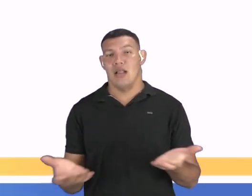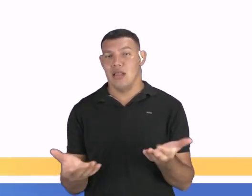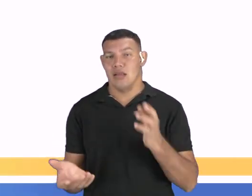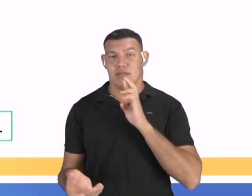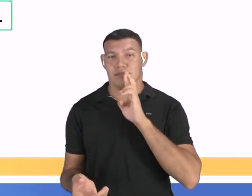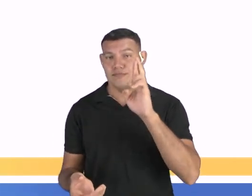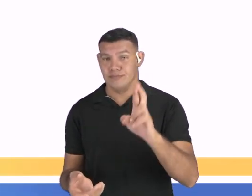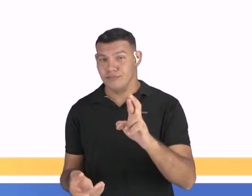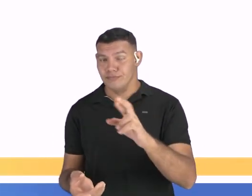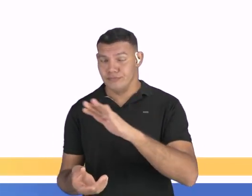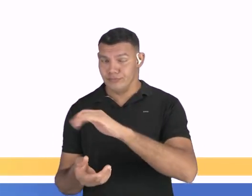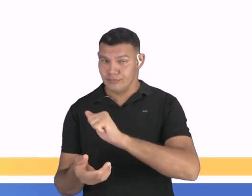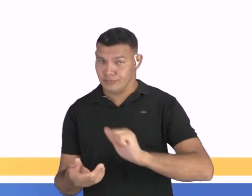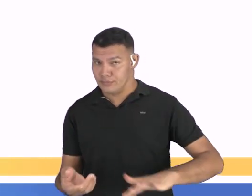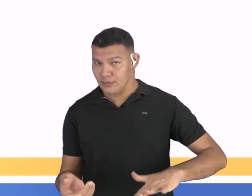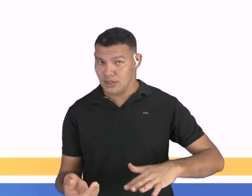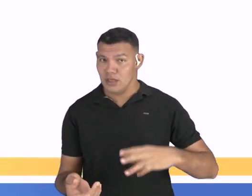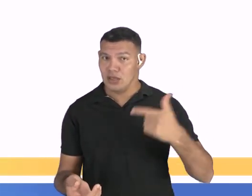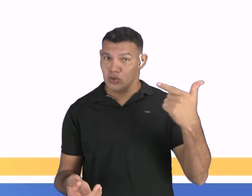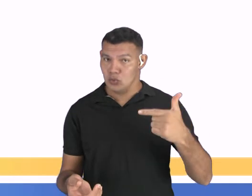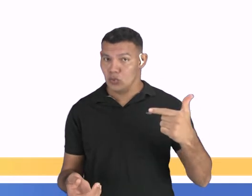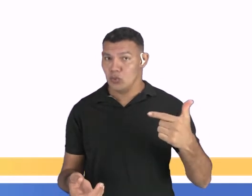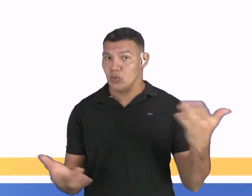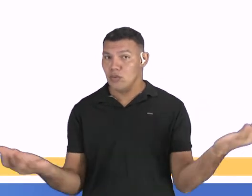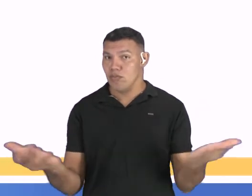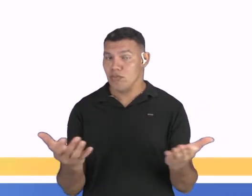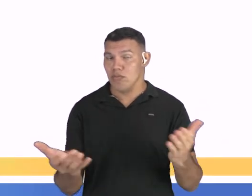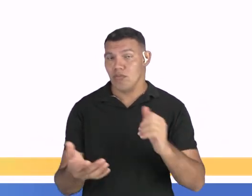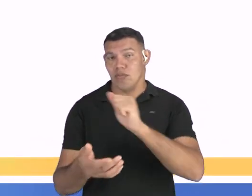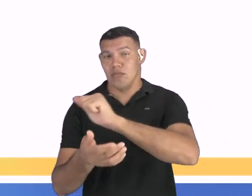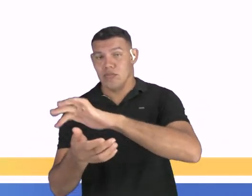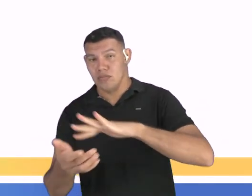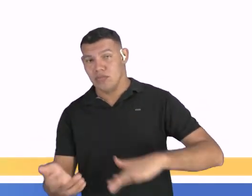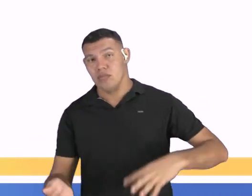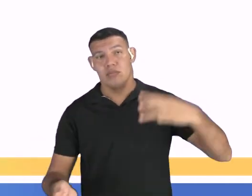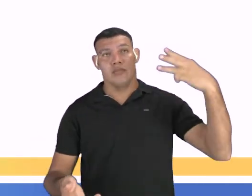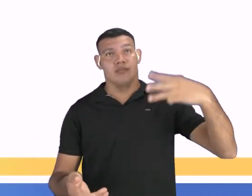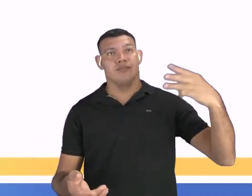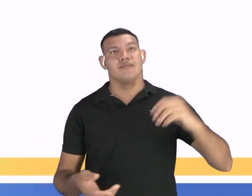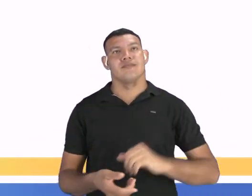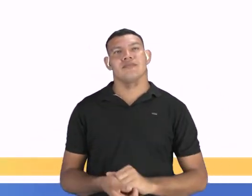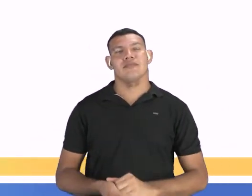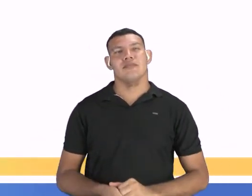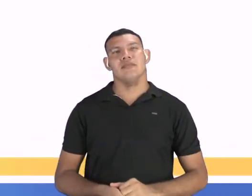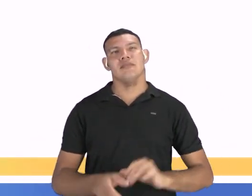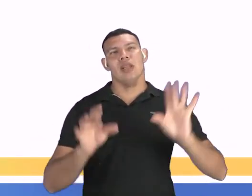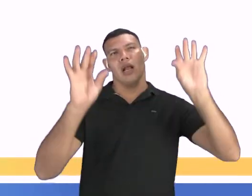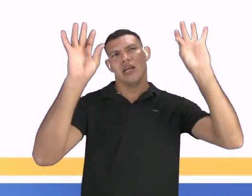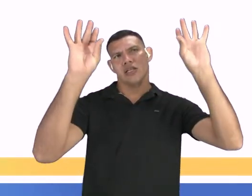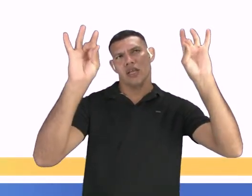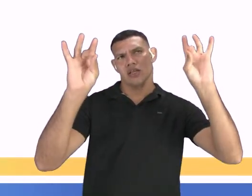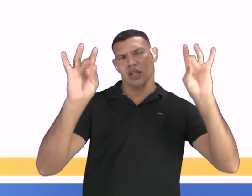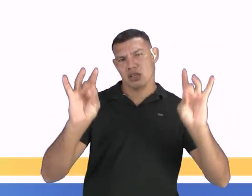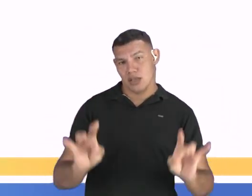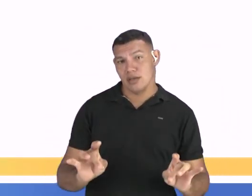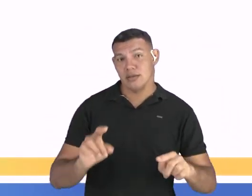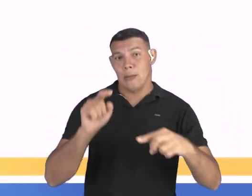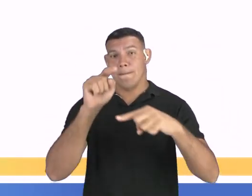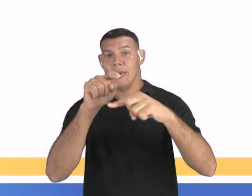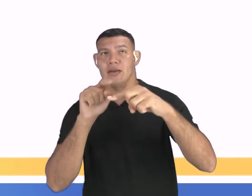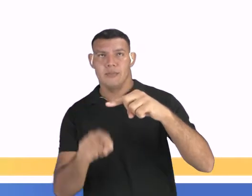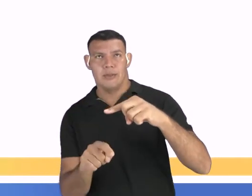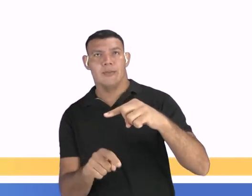lá, então, observar o exercício de número 3. Descreva todos os divisores do número